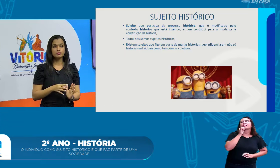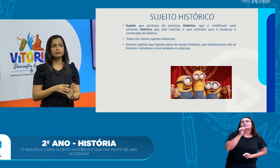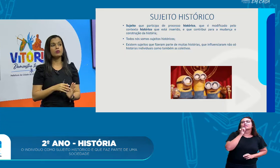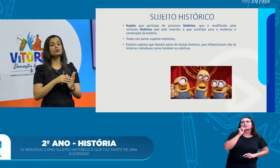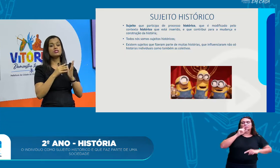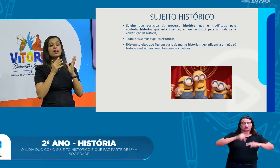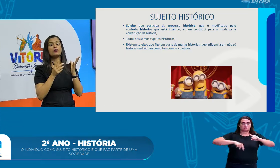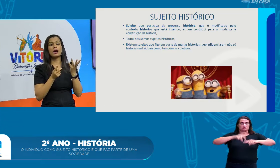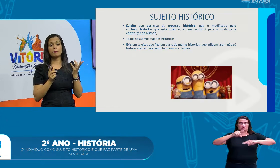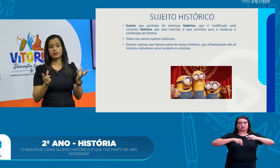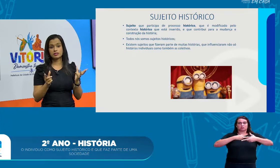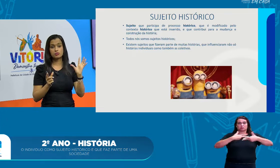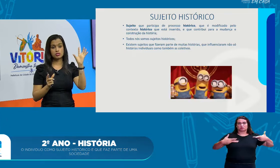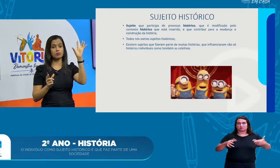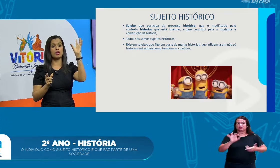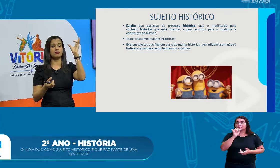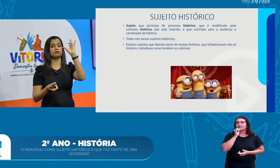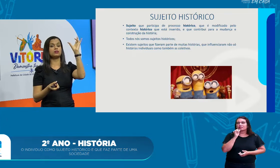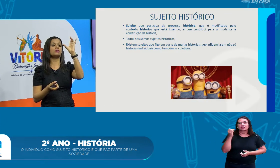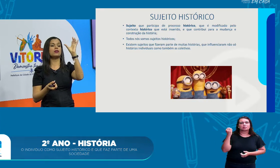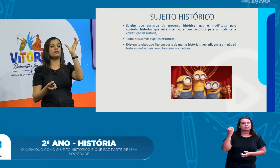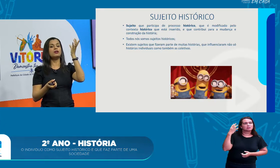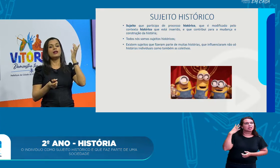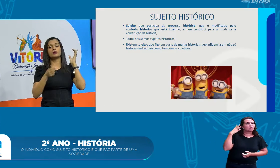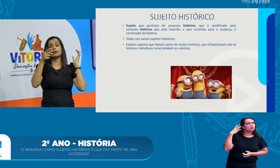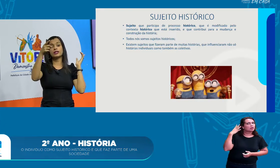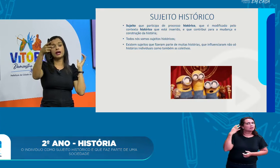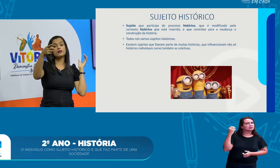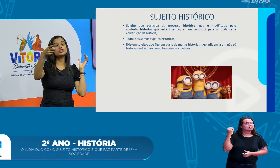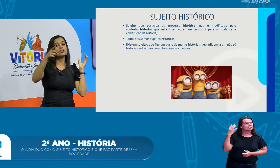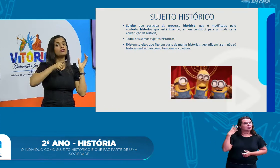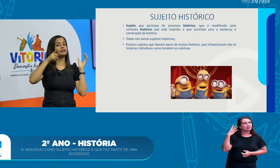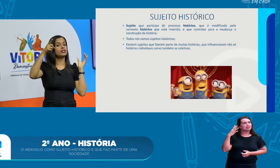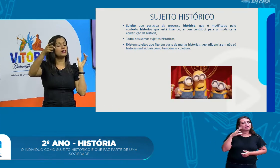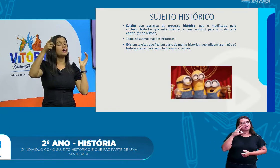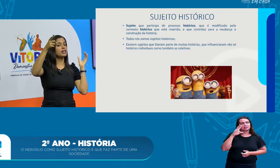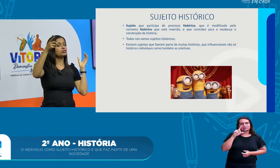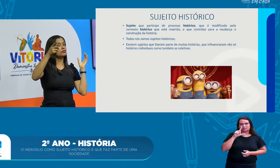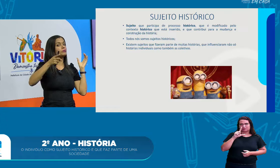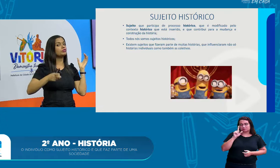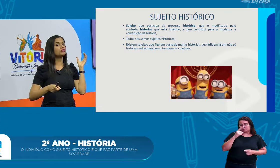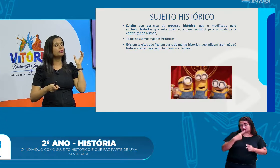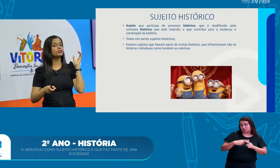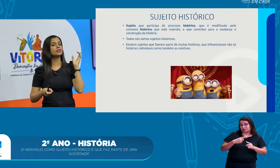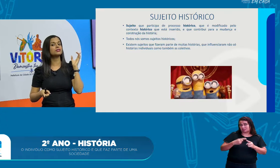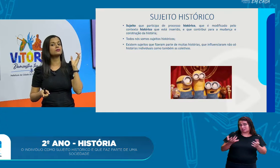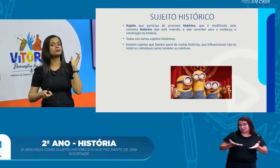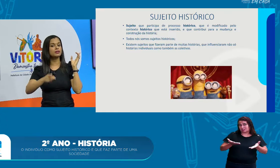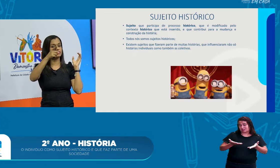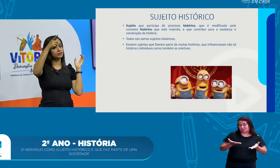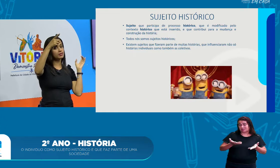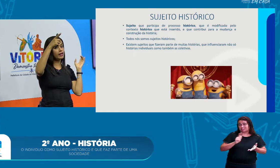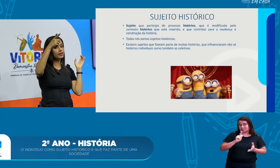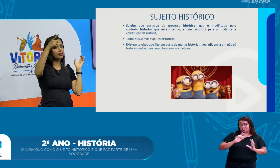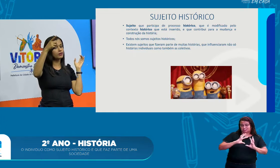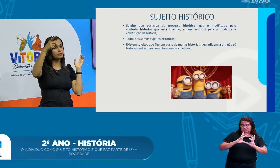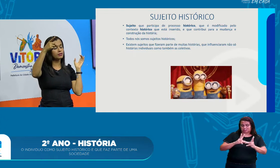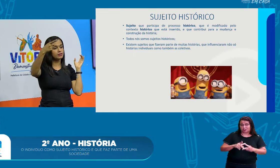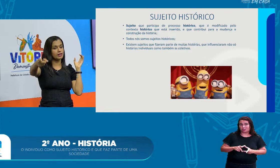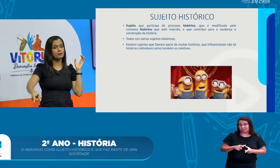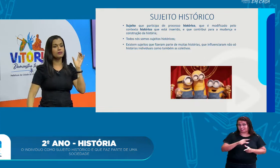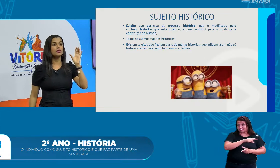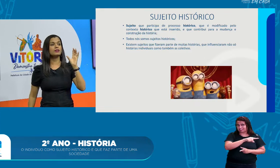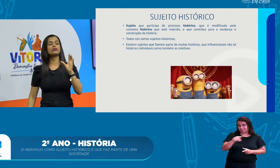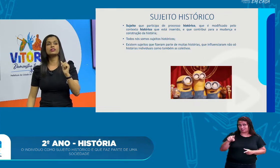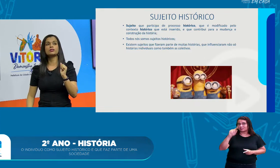tempo, né? O celular, por exemplo, o celular. Até porque na aula de geografia a gente vai ver meios de comunicação também. Então se liga aí na aula de